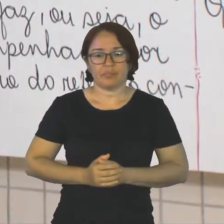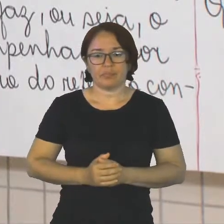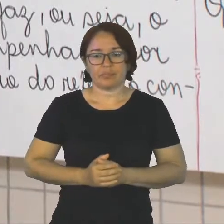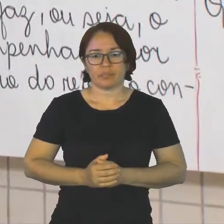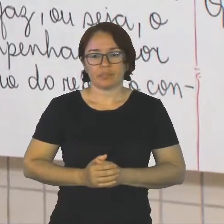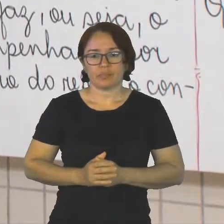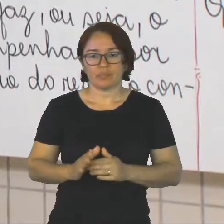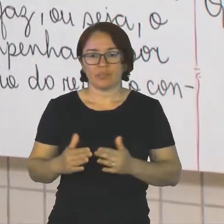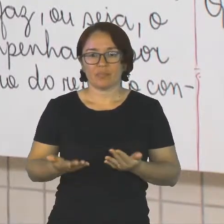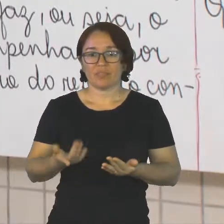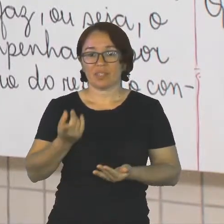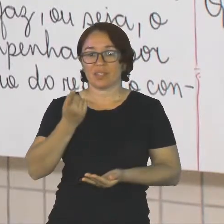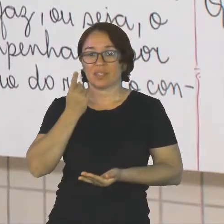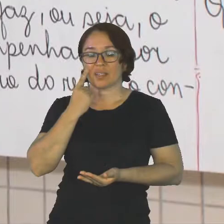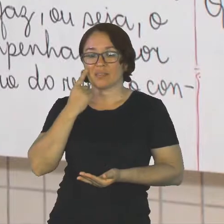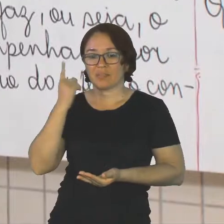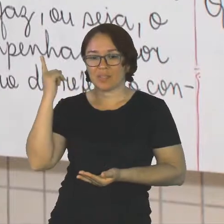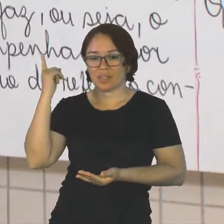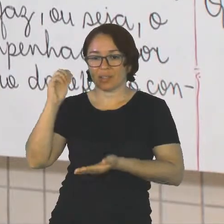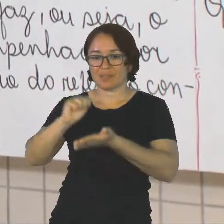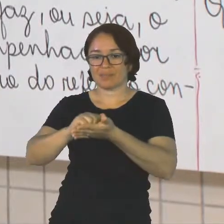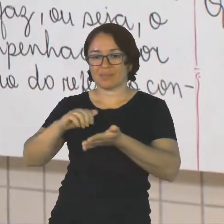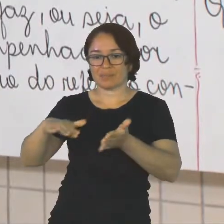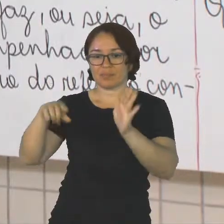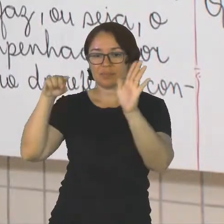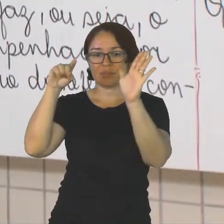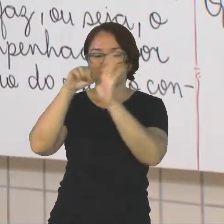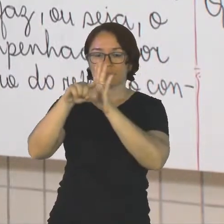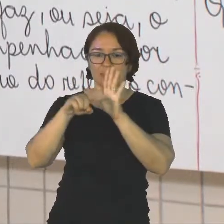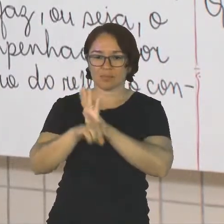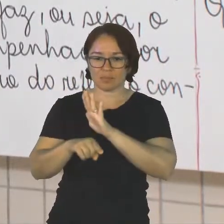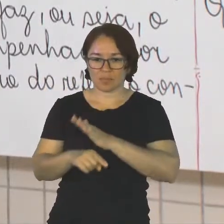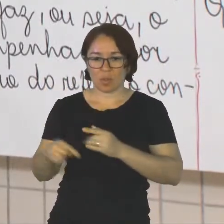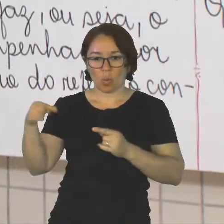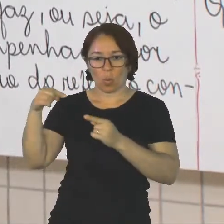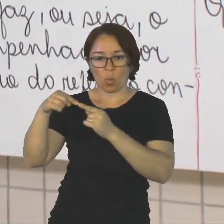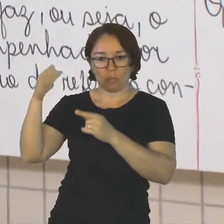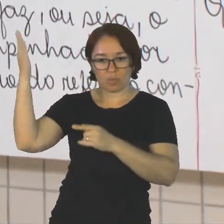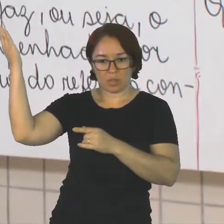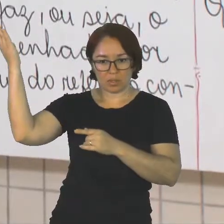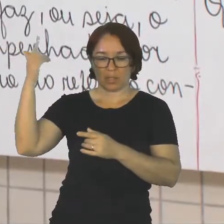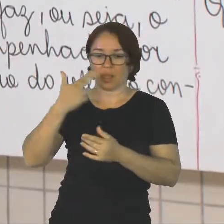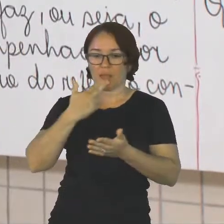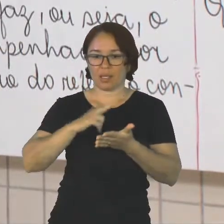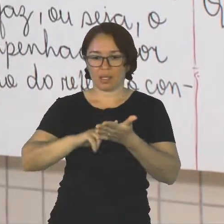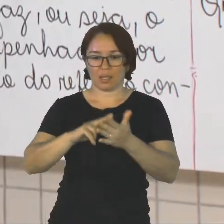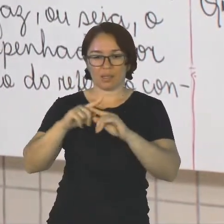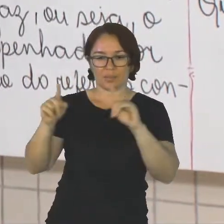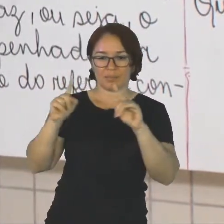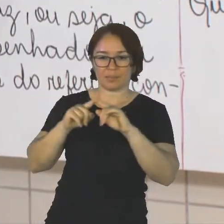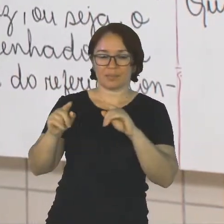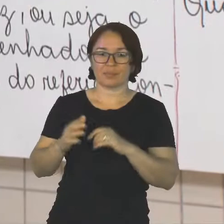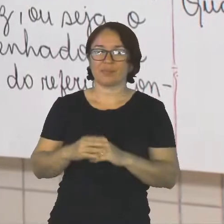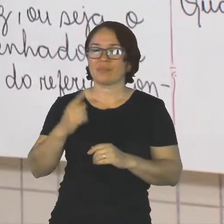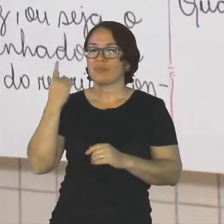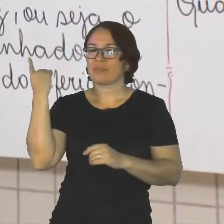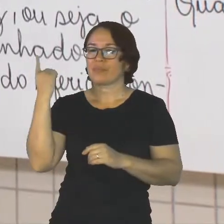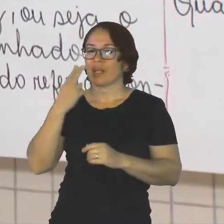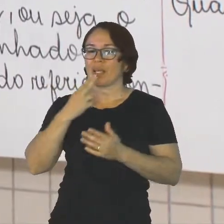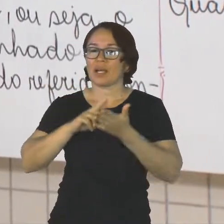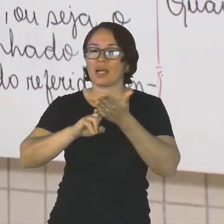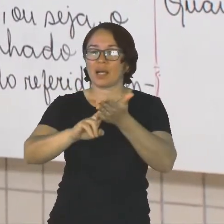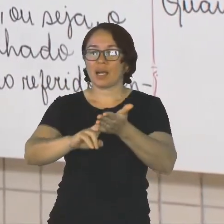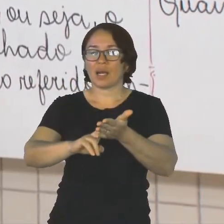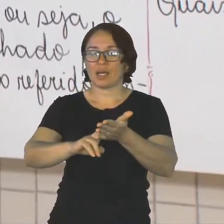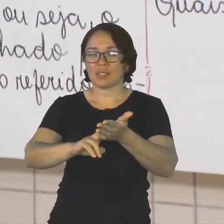observe aqui algumas questões sobre essa carta que nós acabamos de ler. Qual é o assunto principal da carta